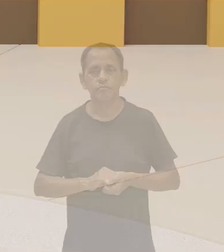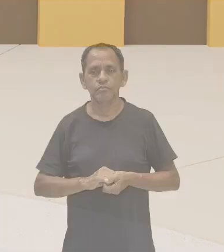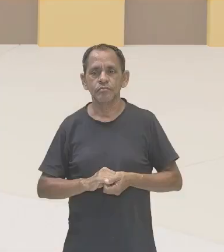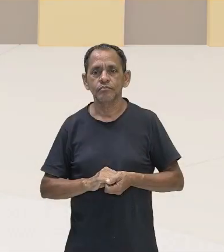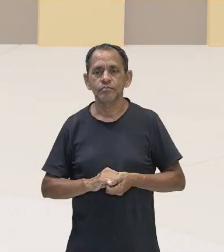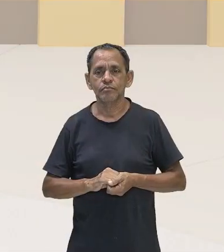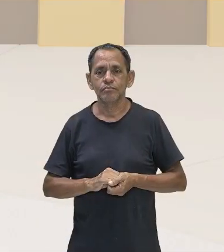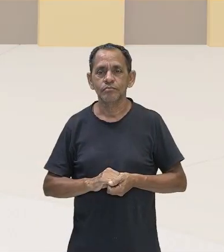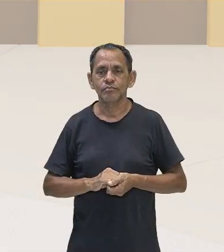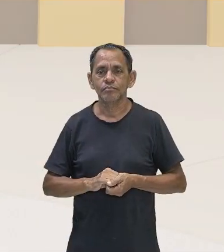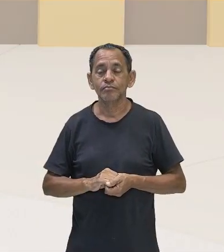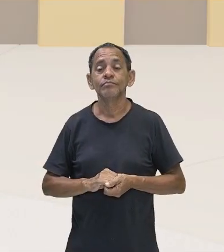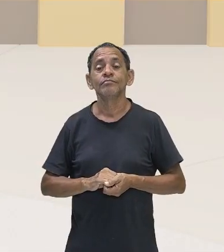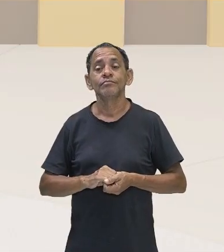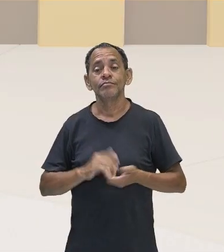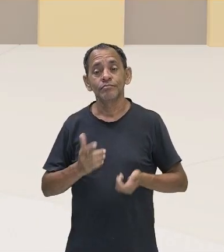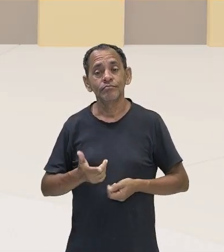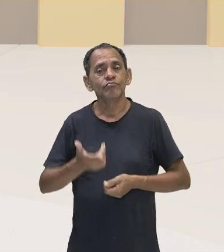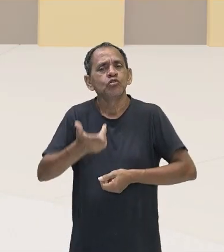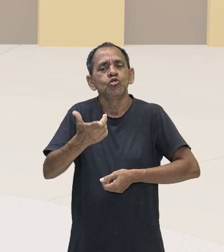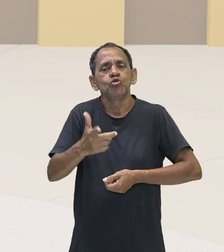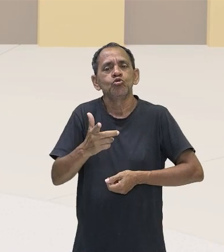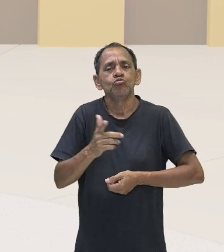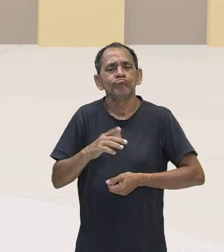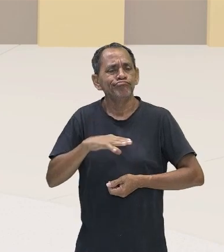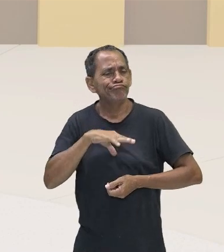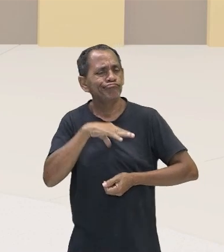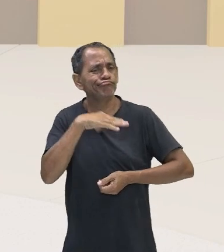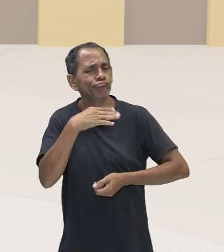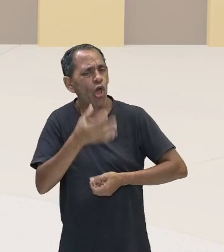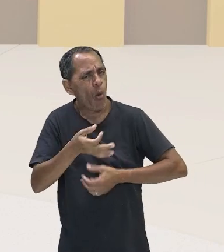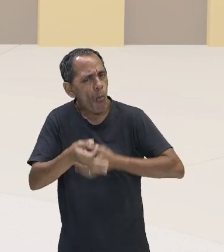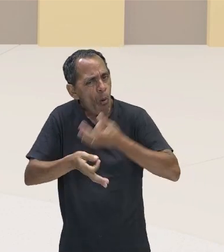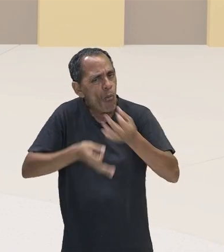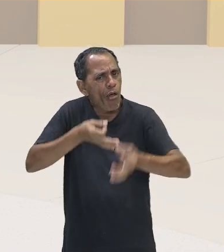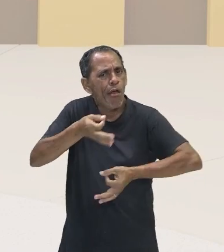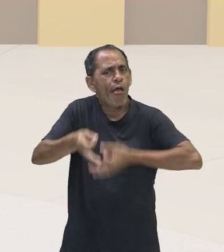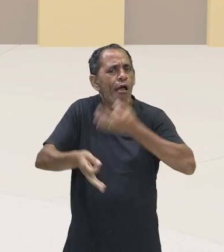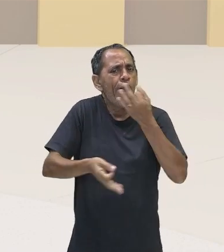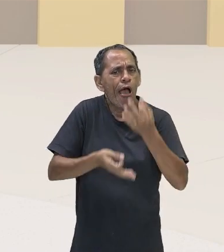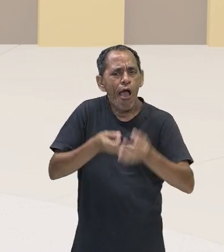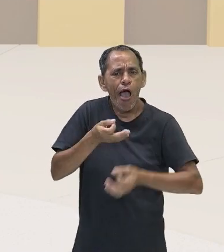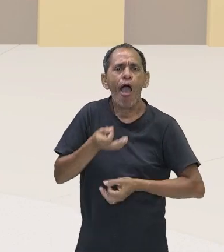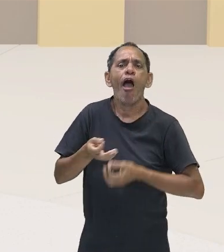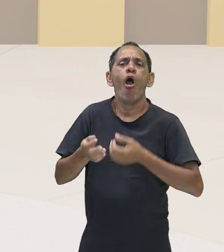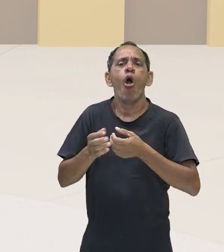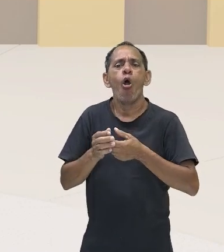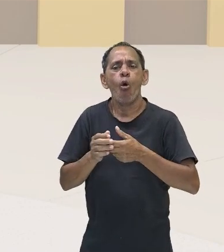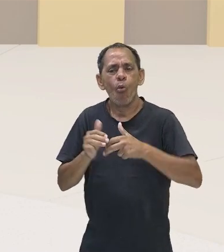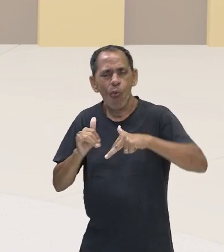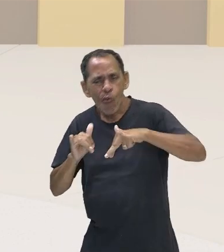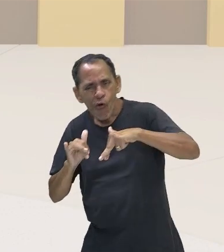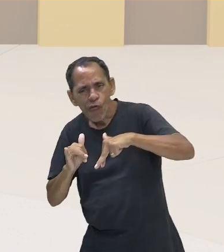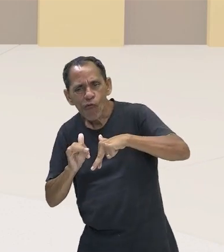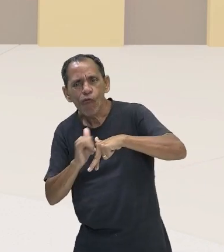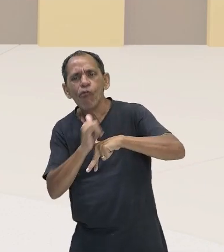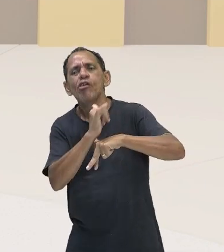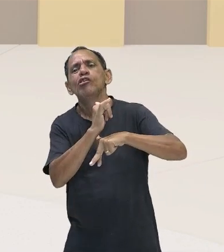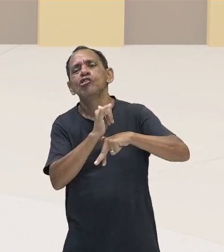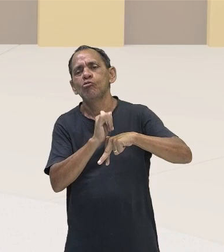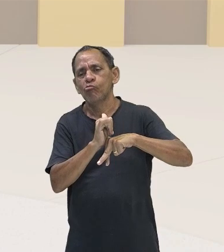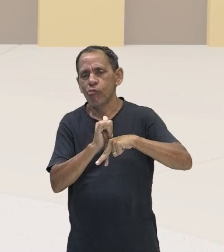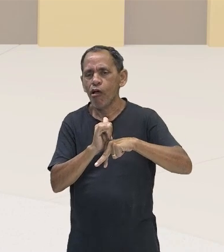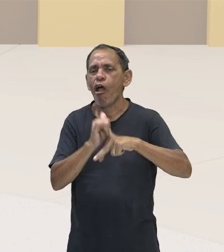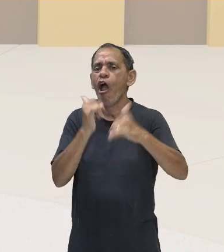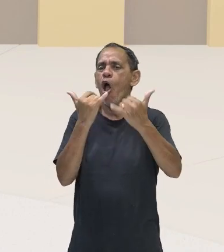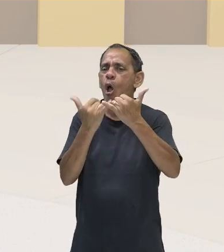Não ter coragem para falar a sua opinião. Se vitimizar em vez de assumir os erros, né? Então